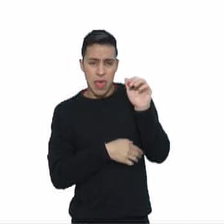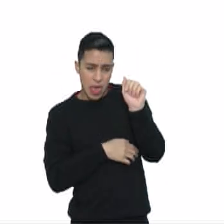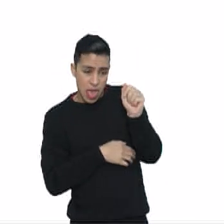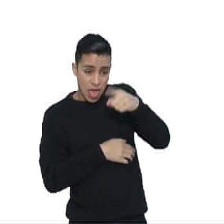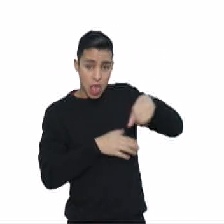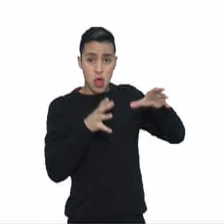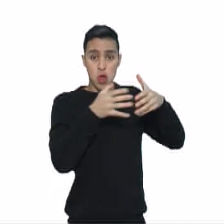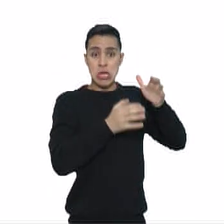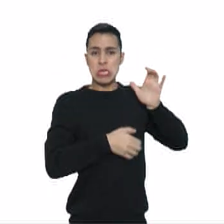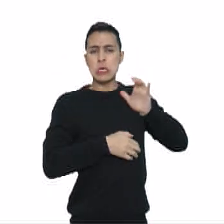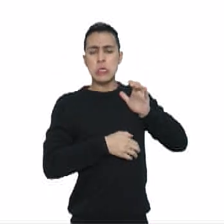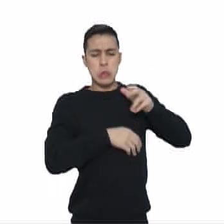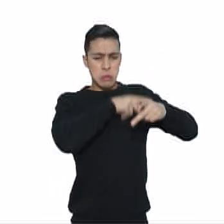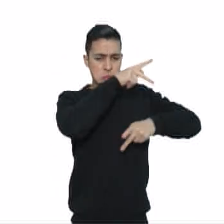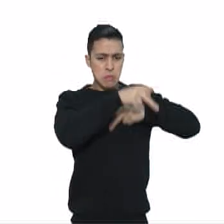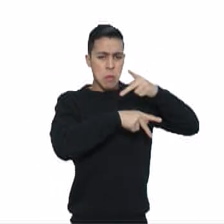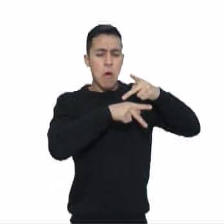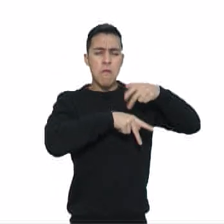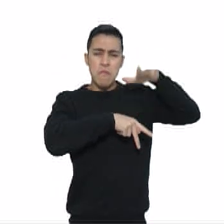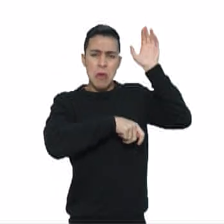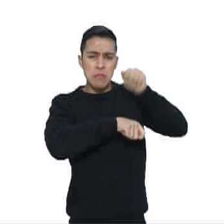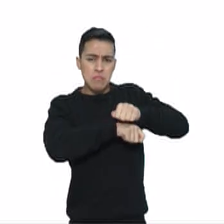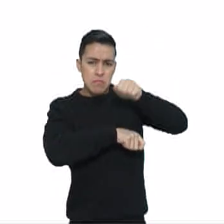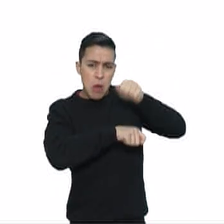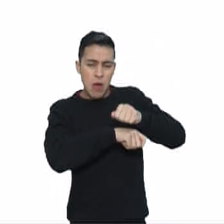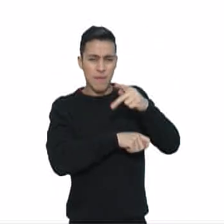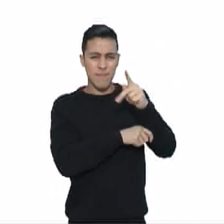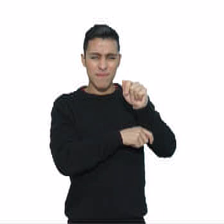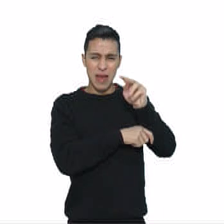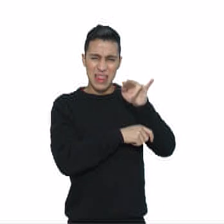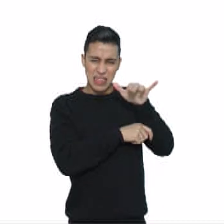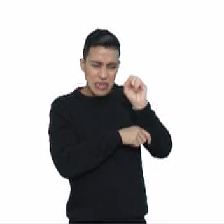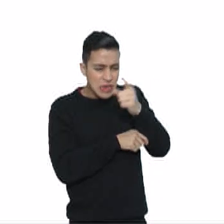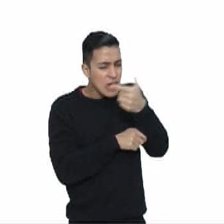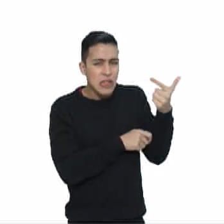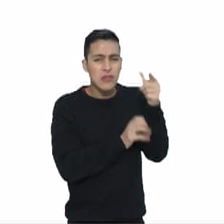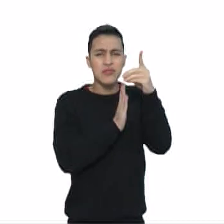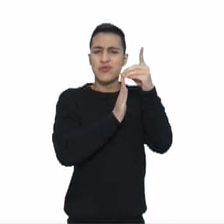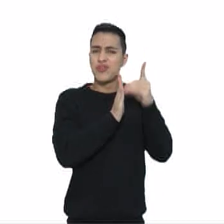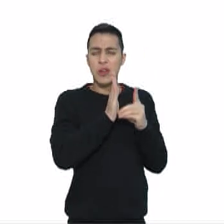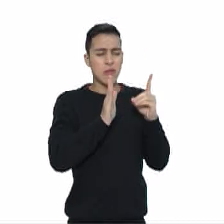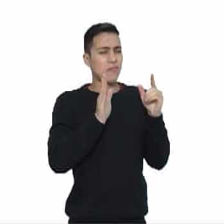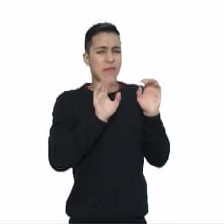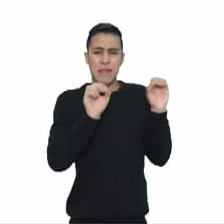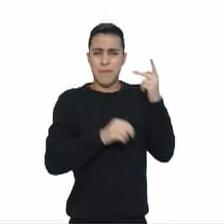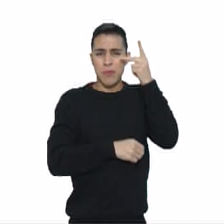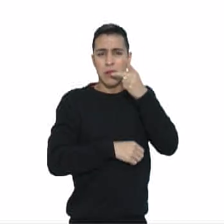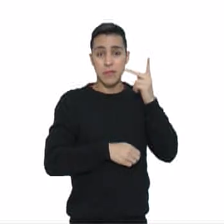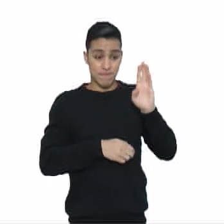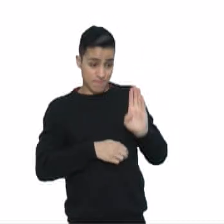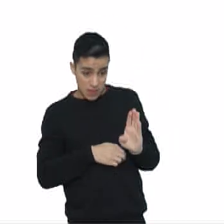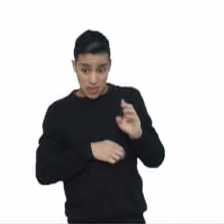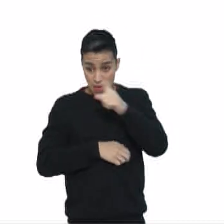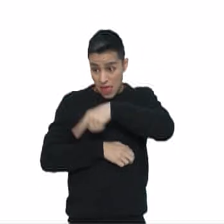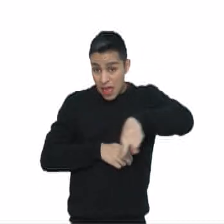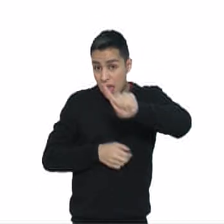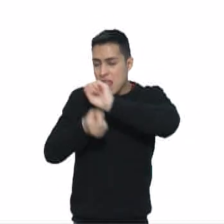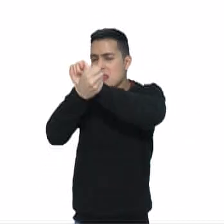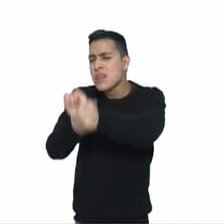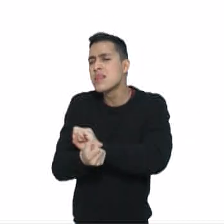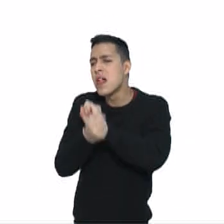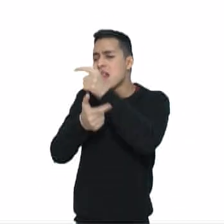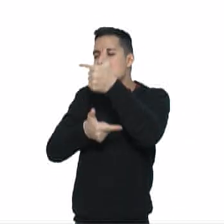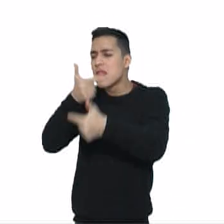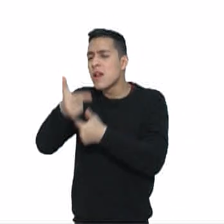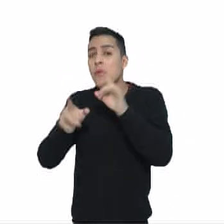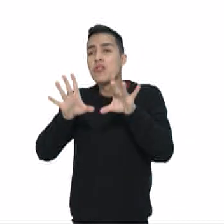patrícios constituíam a população mais pobre, sem possuir direitos políticos. Letra B, os escravos trabalhavam somente